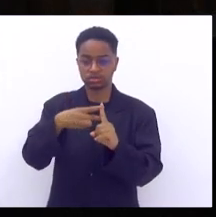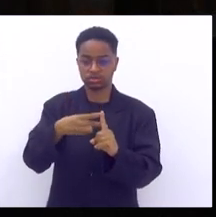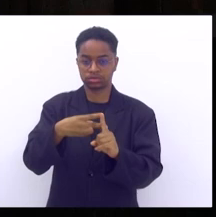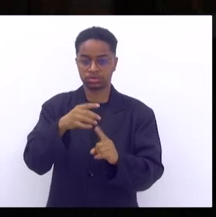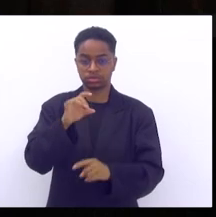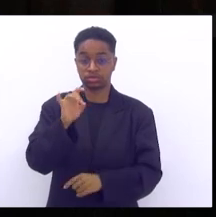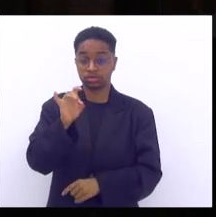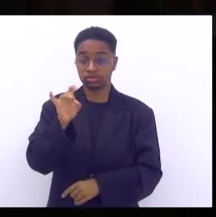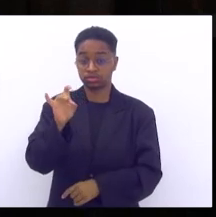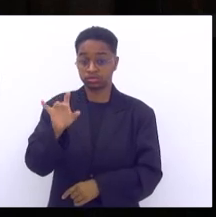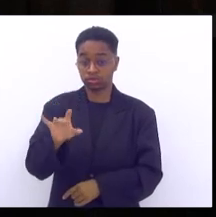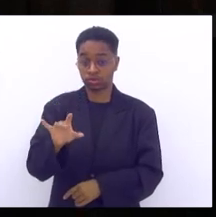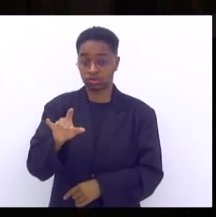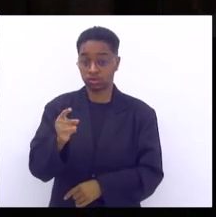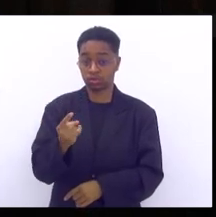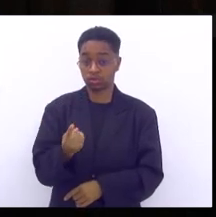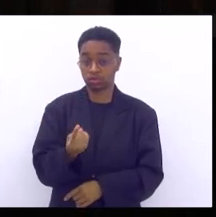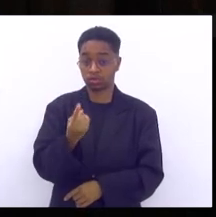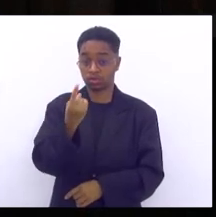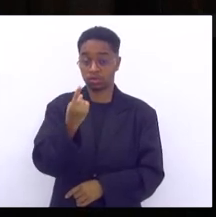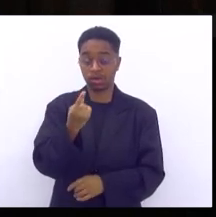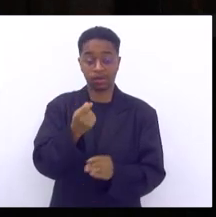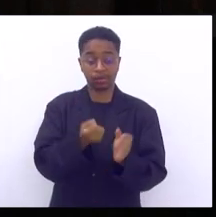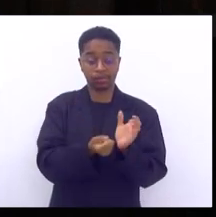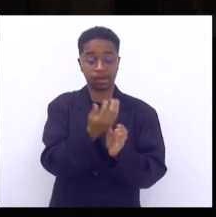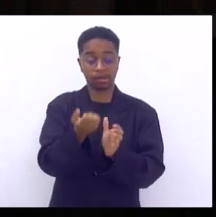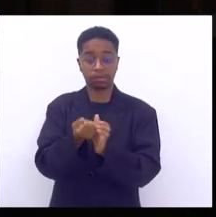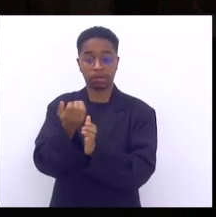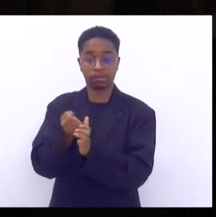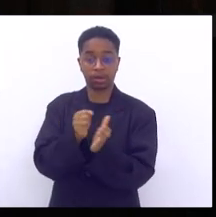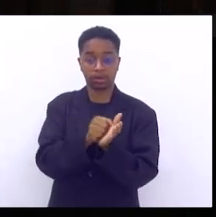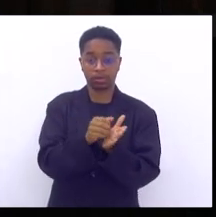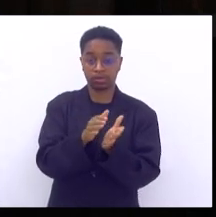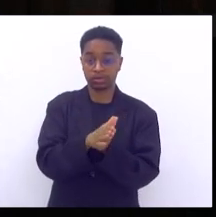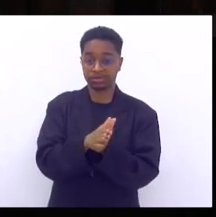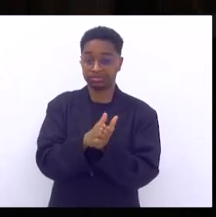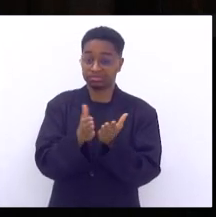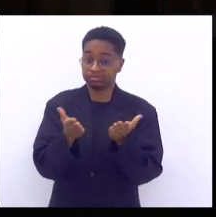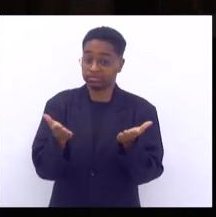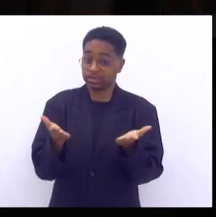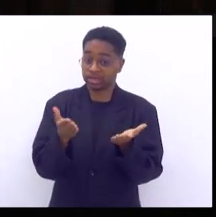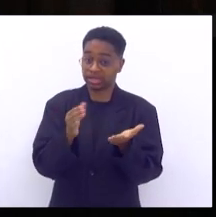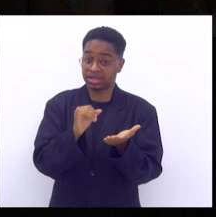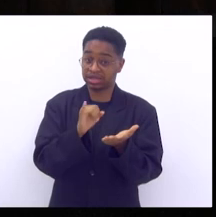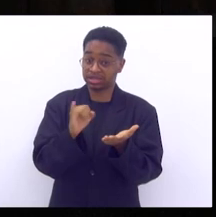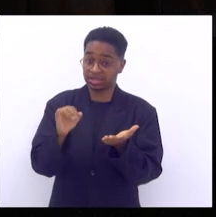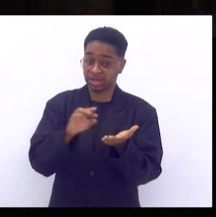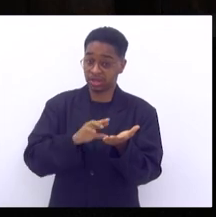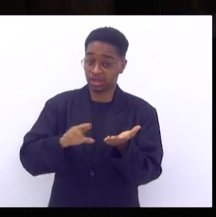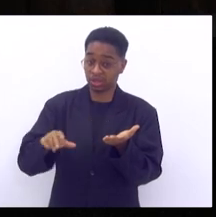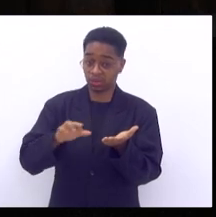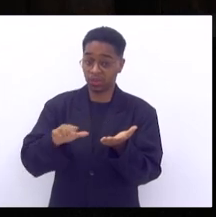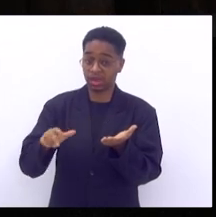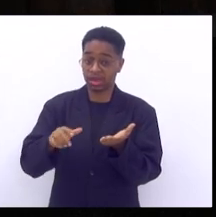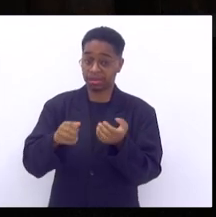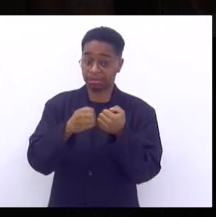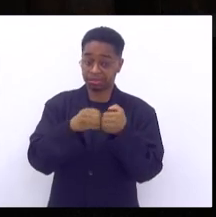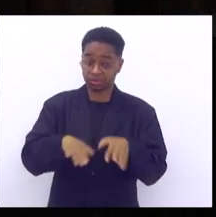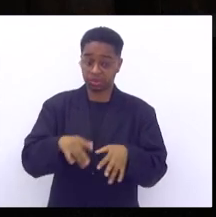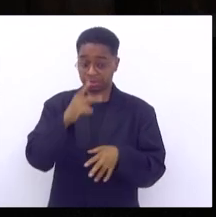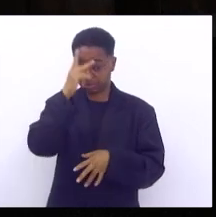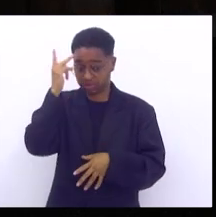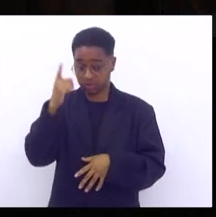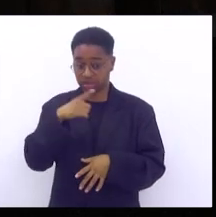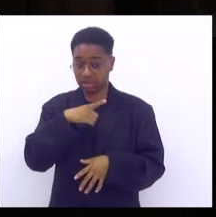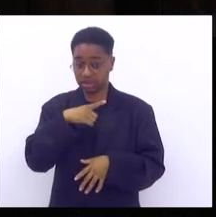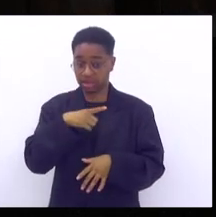só com multas. Se isso não é espoliar o dono do veículo, eu não sei o que